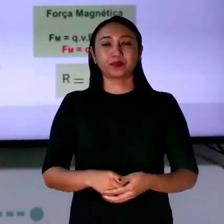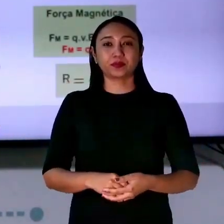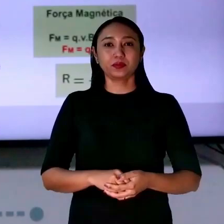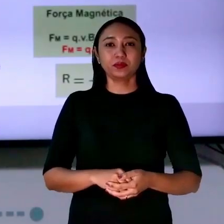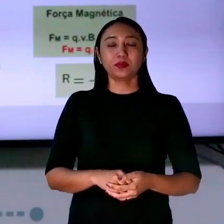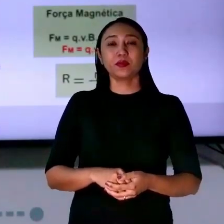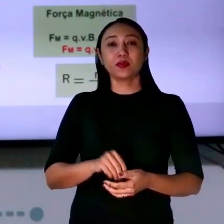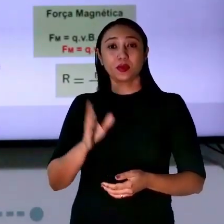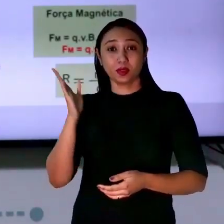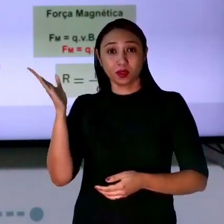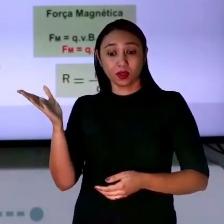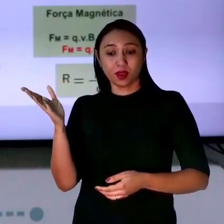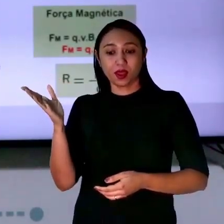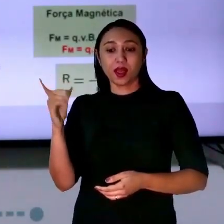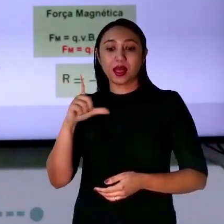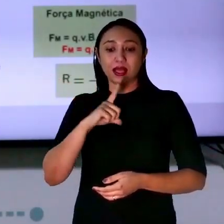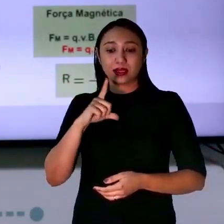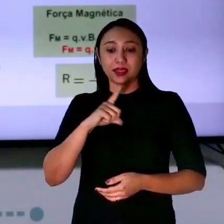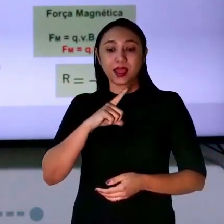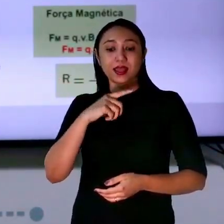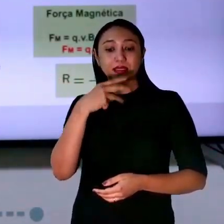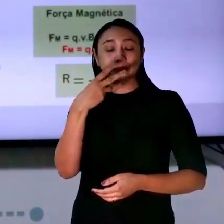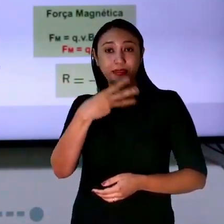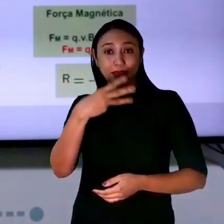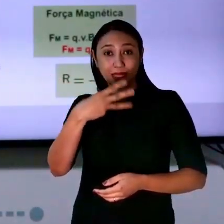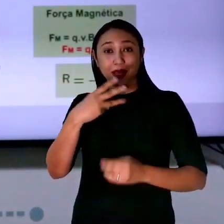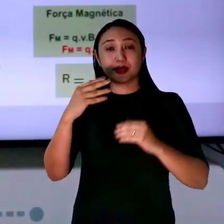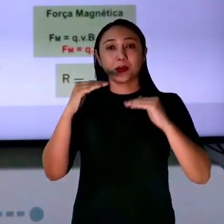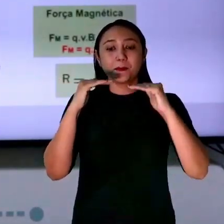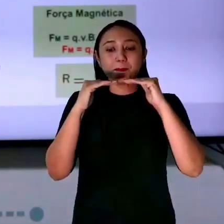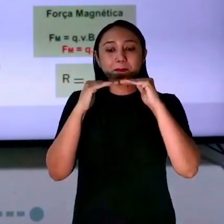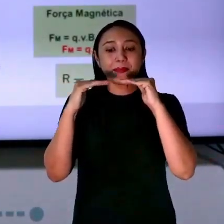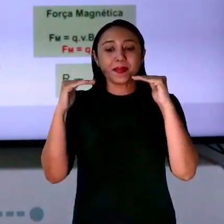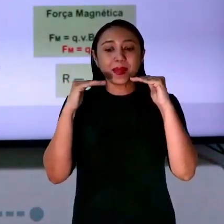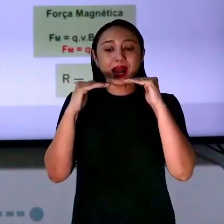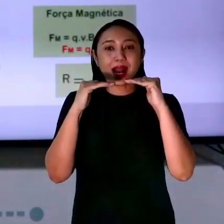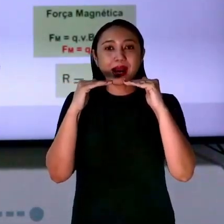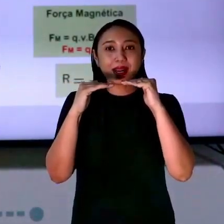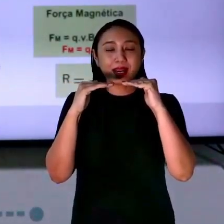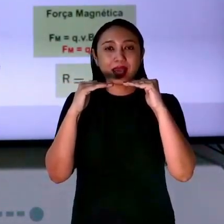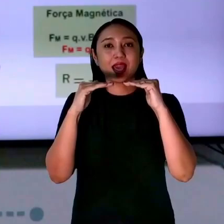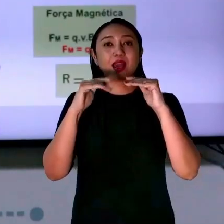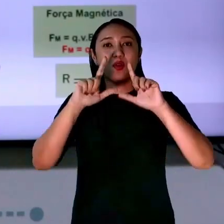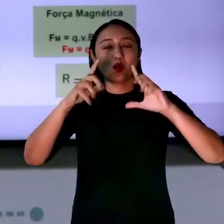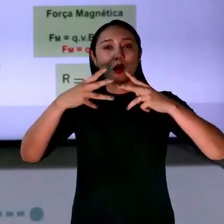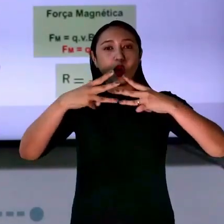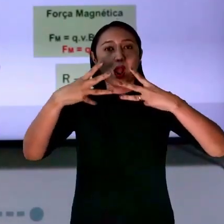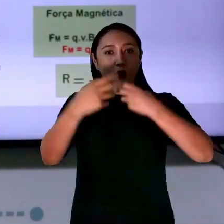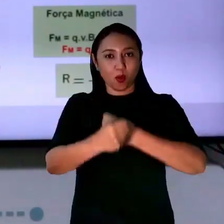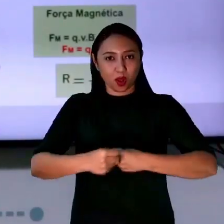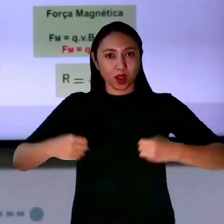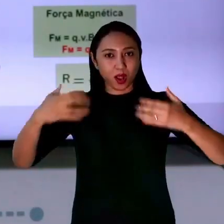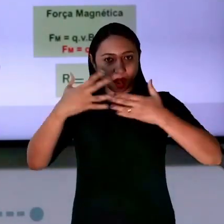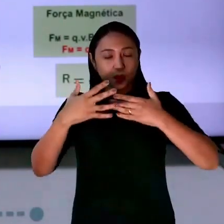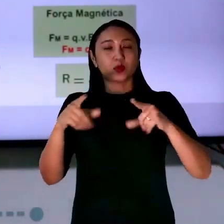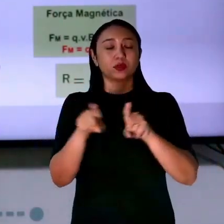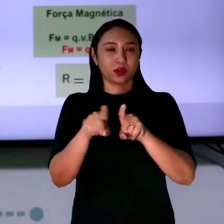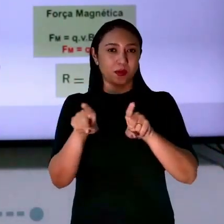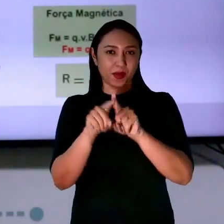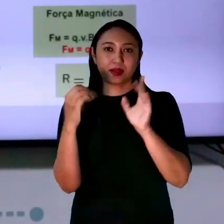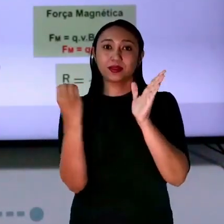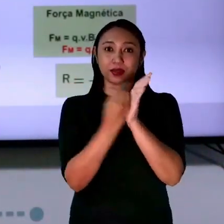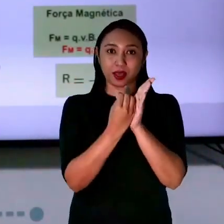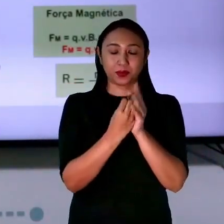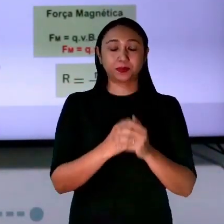a carga paralela ao campo, a força magnética é zero. Tá ok? Acompanhe aqui comigo.